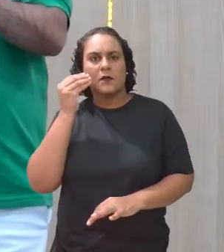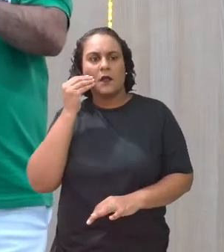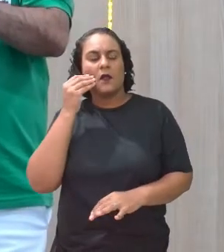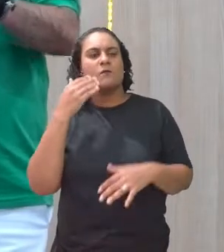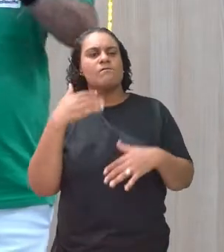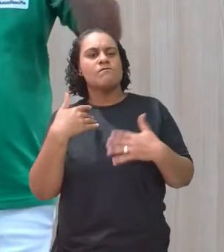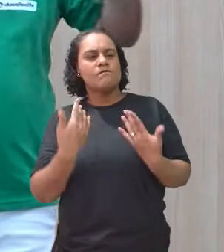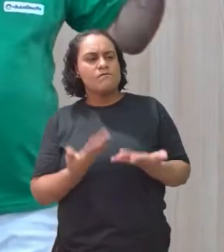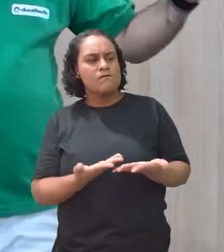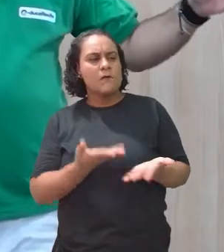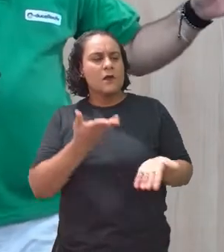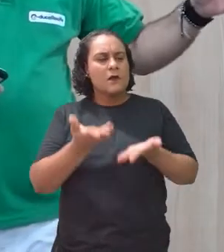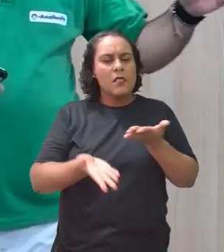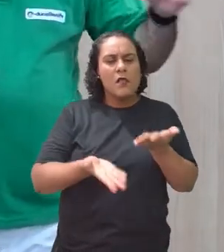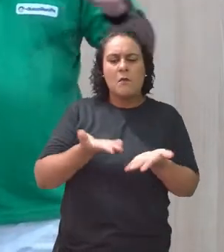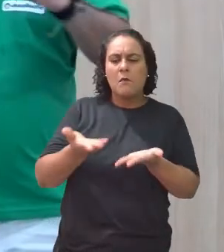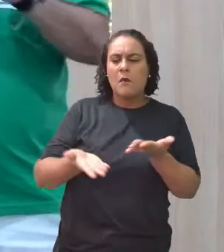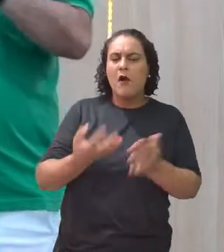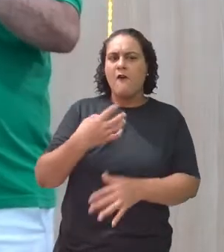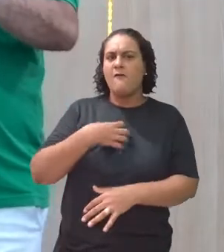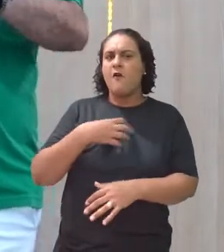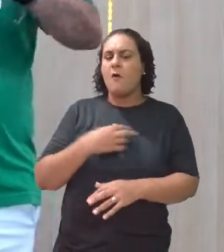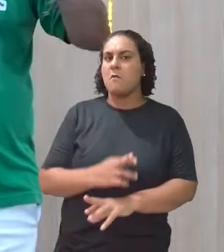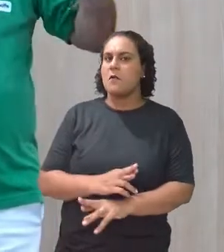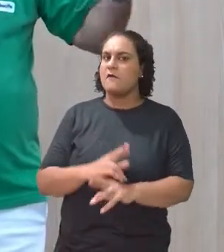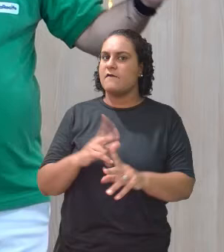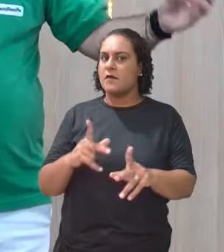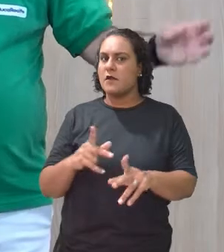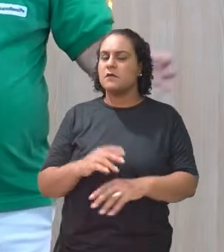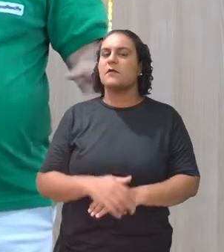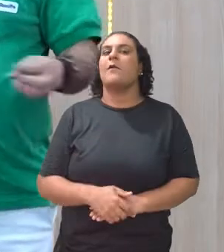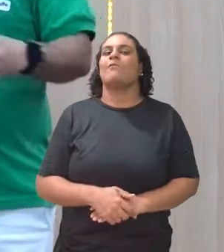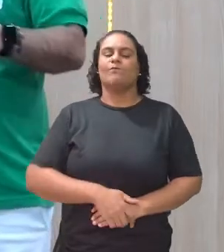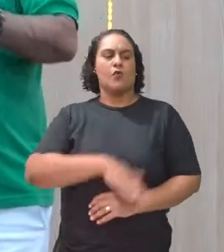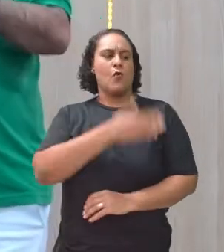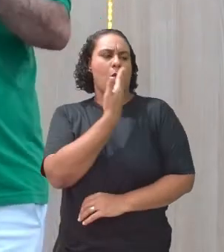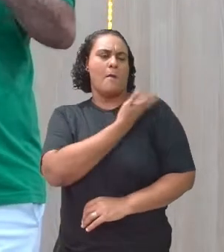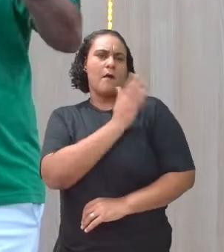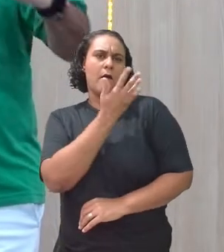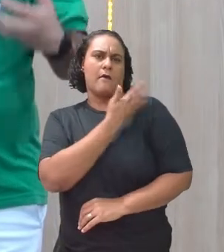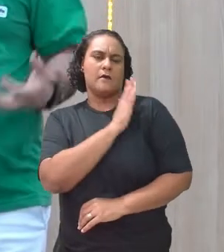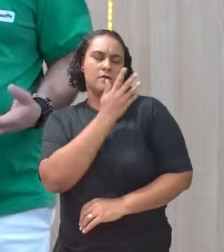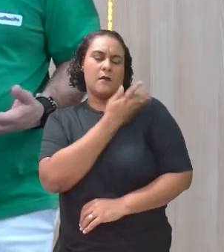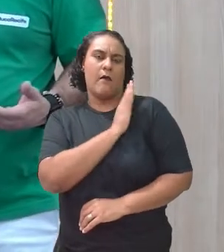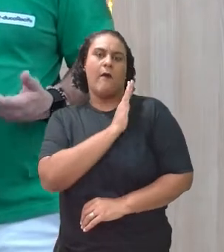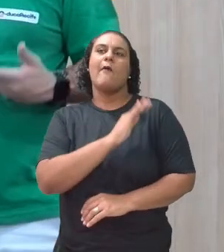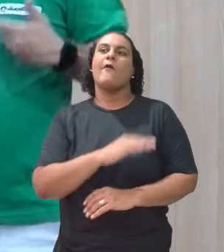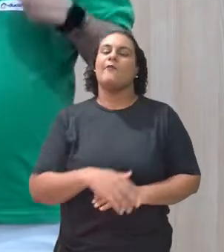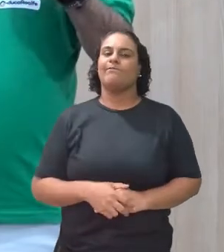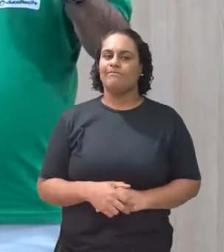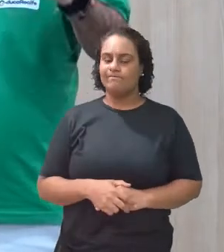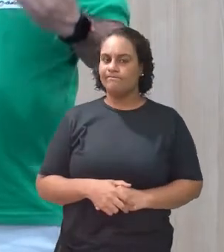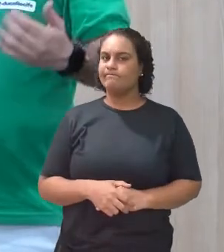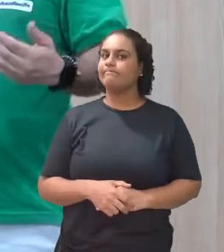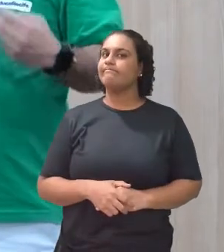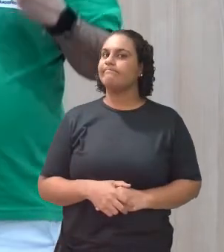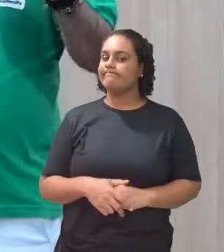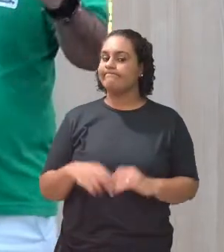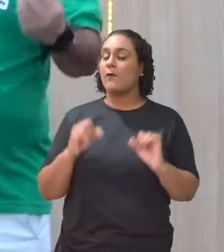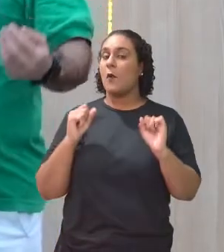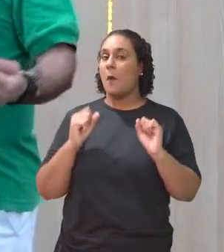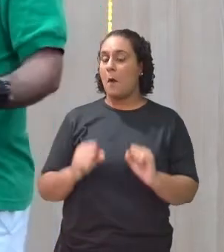de forma diferente, né? Ou com discriminação ou de forma preconceituosa, eu posso